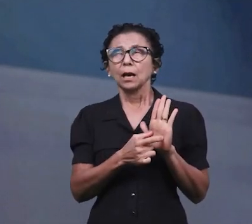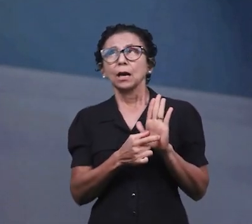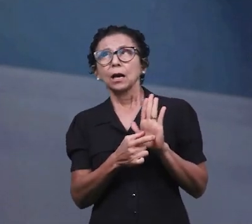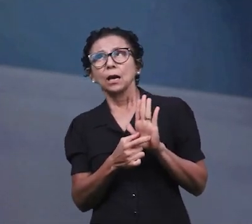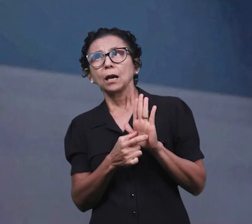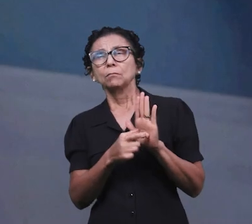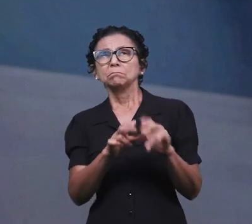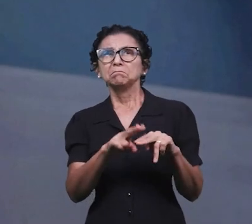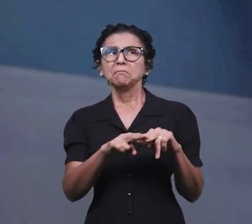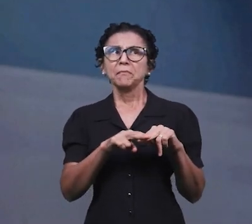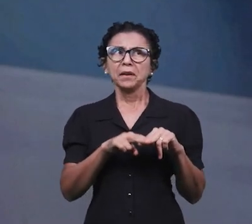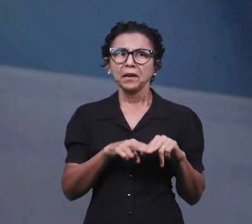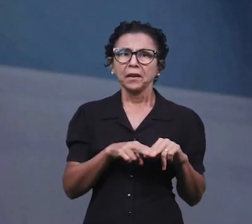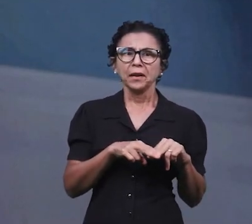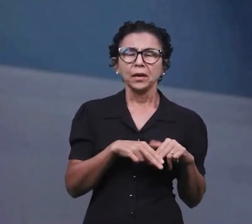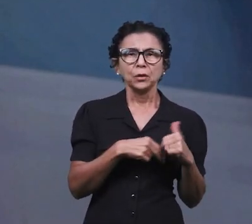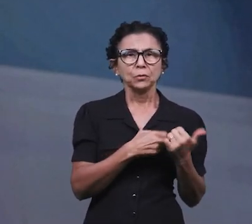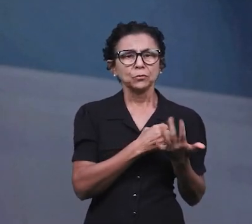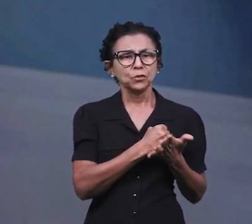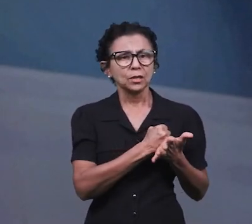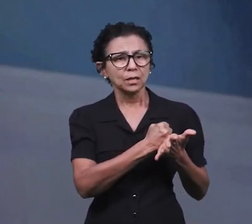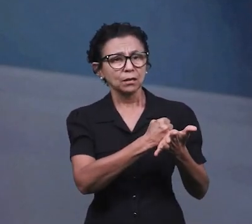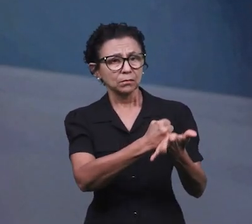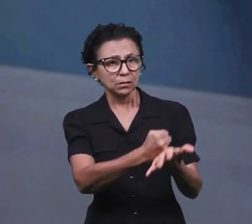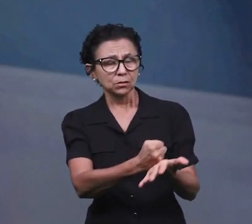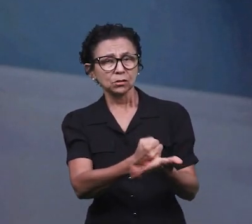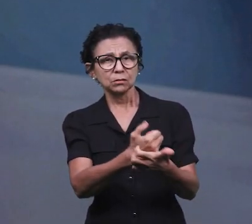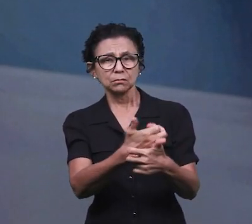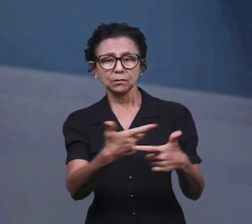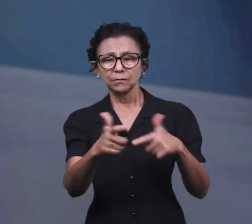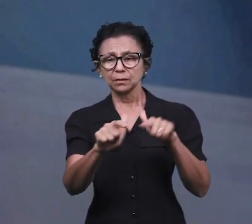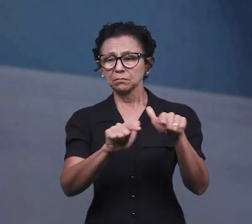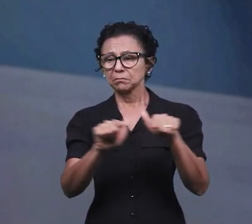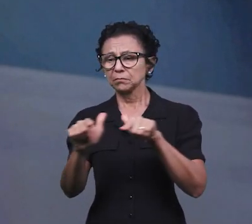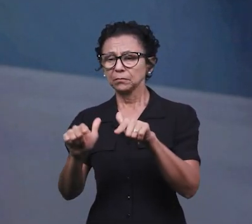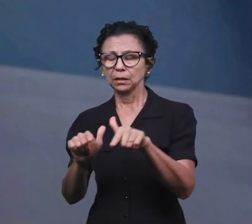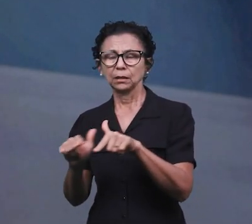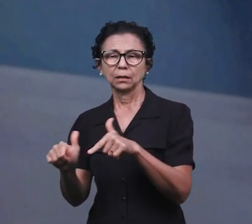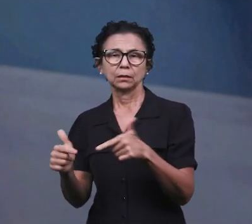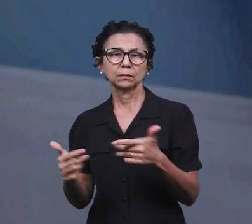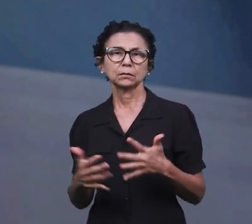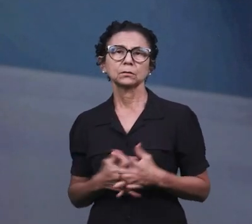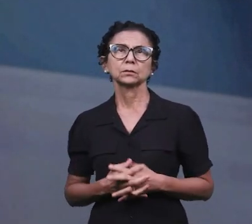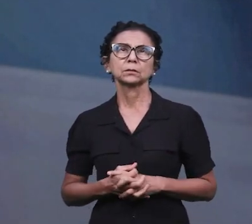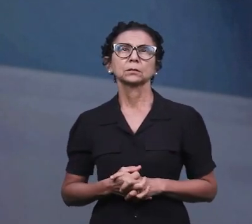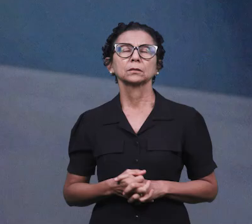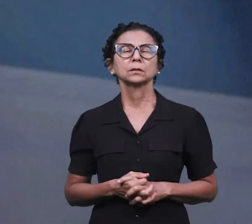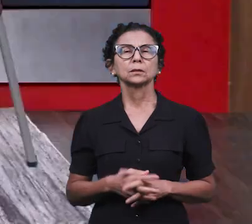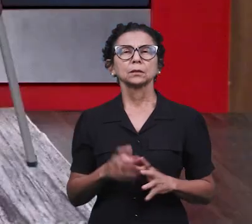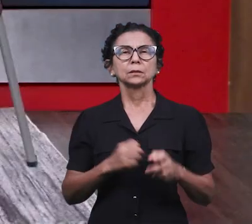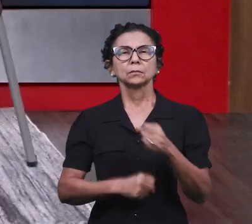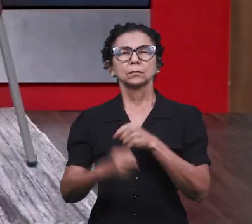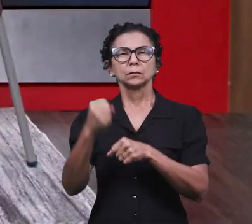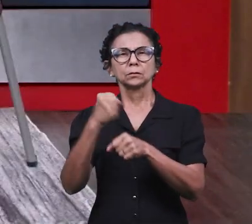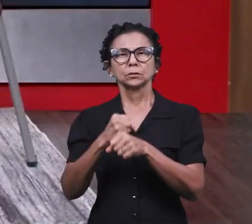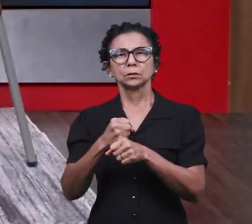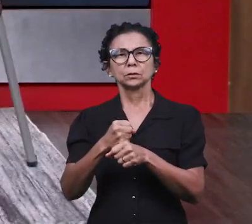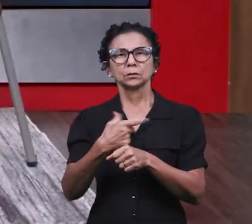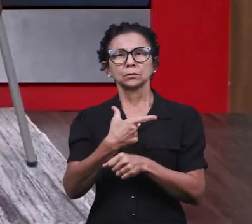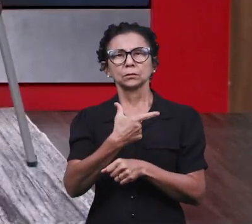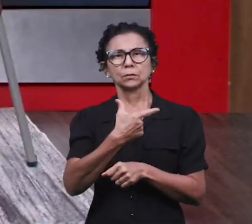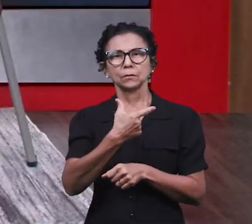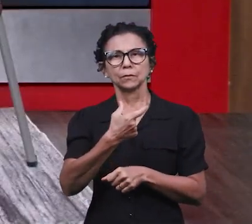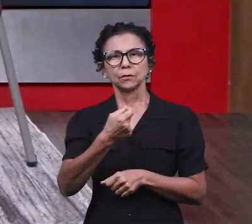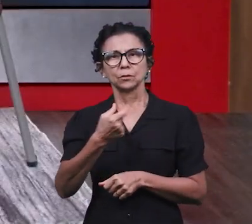de auxílio aos trabalhos. No ano de 2018, teve um sistema chamado